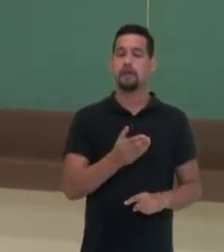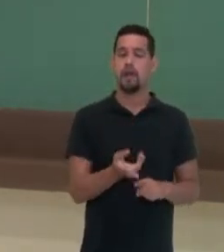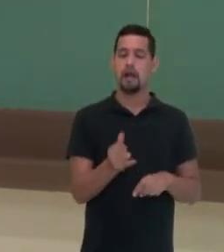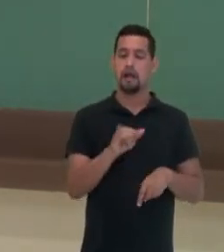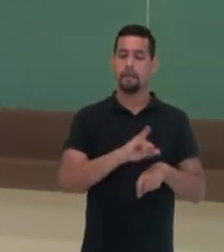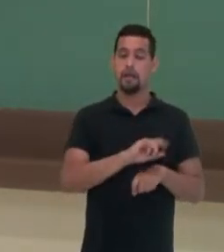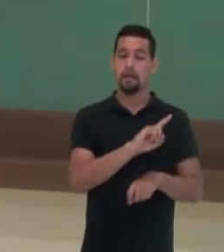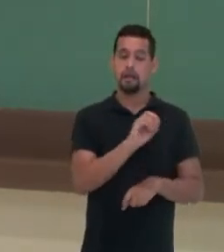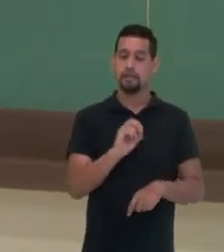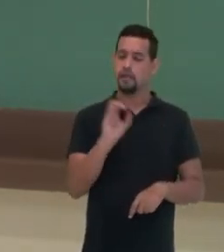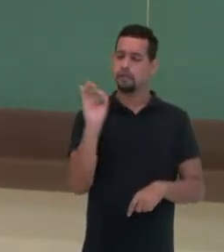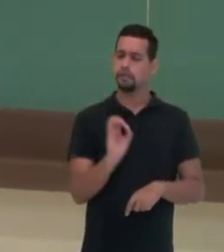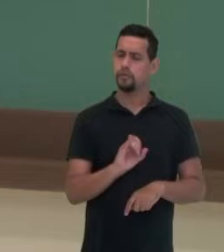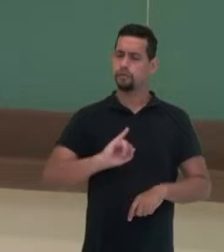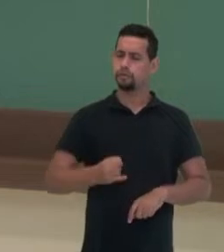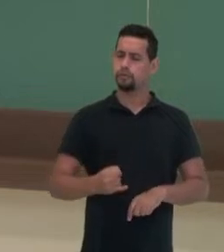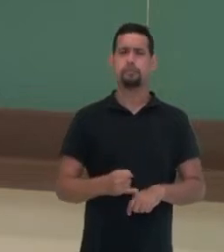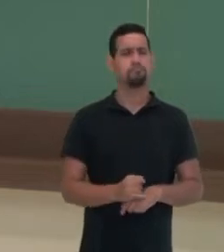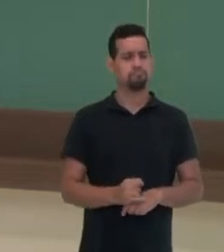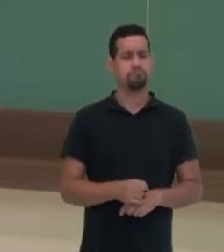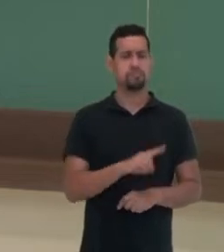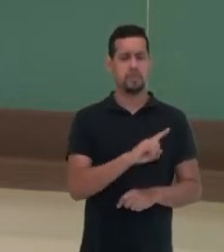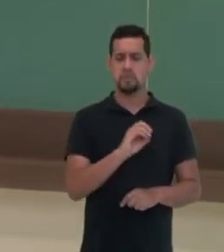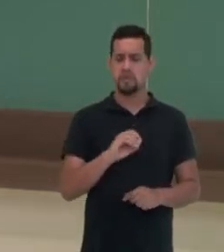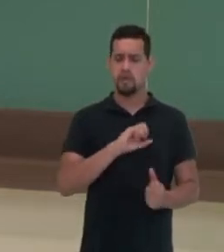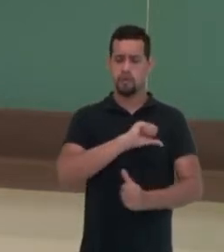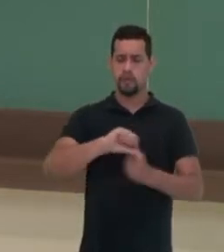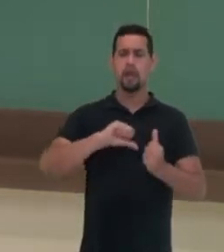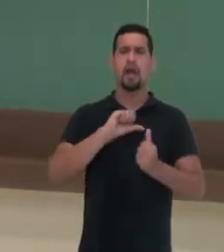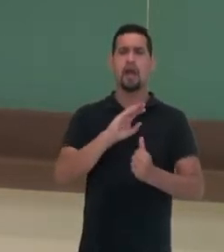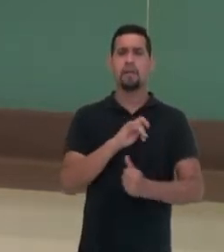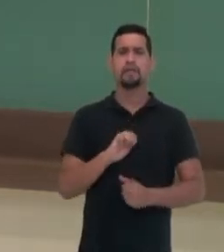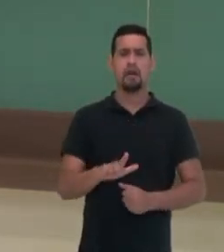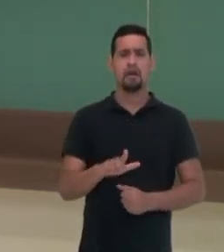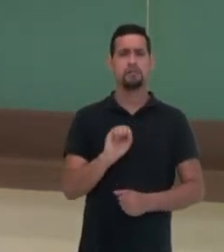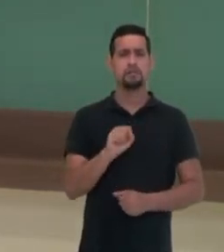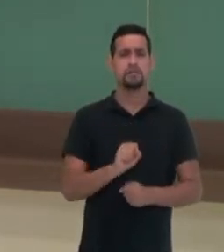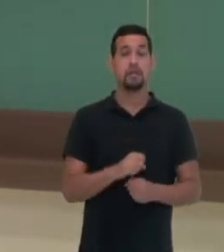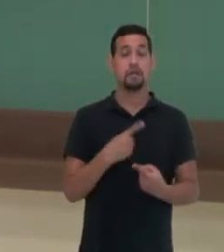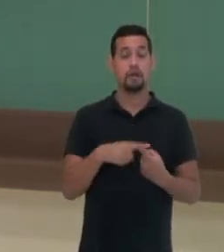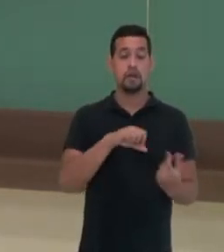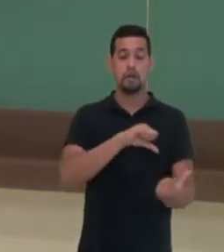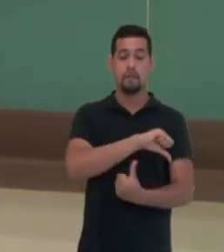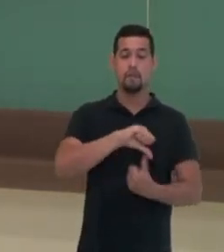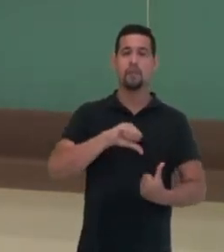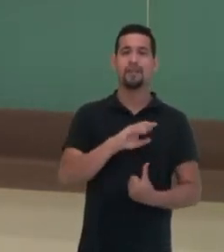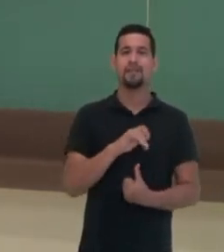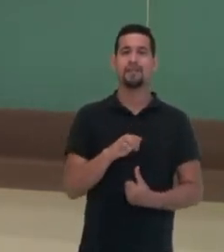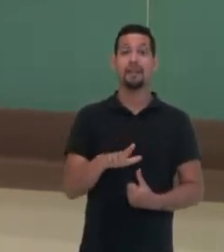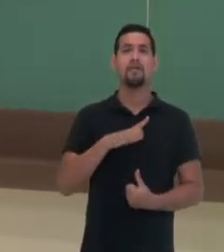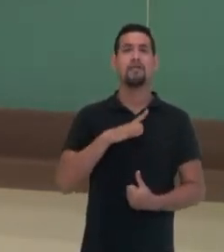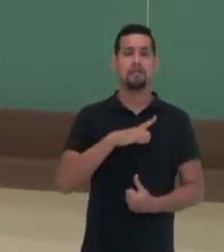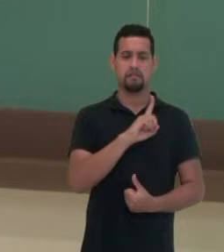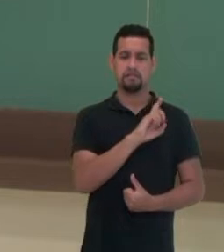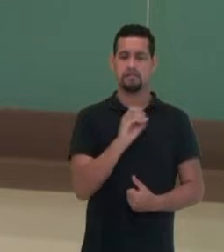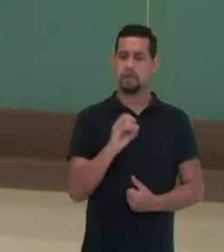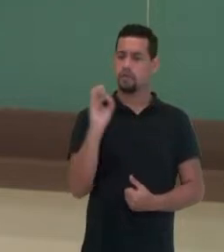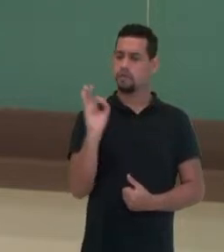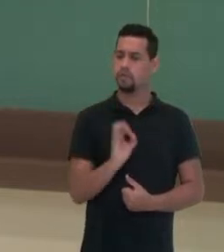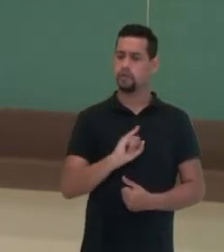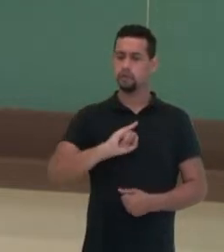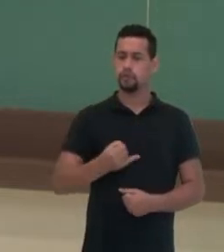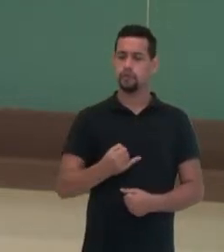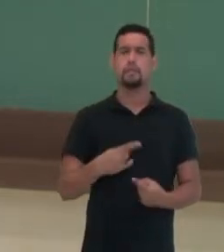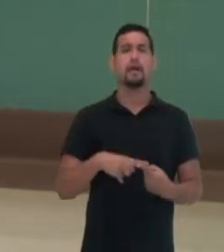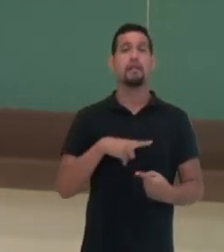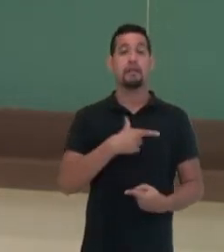capital, 100% do juro, 100% para virar mais um capital, né? Para que vire mais um capital, eu tenho mais 100% de juro.